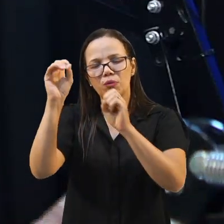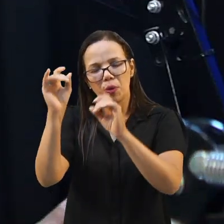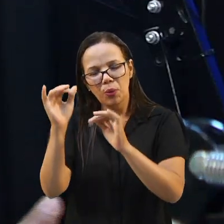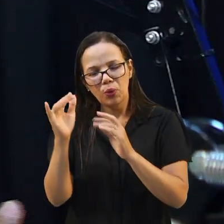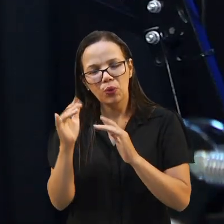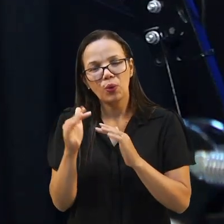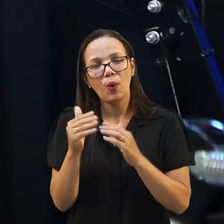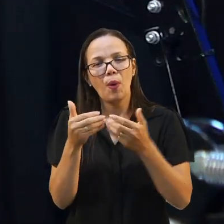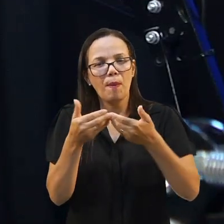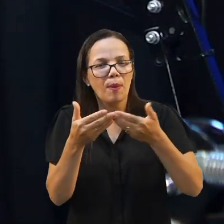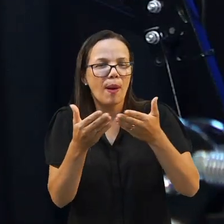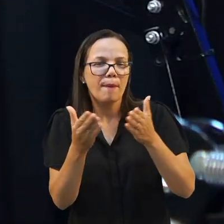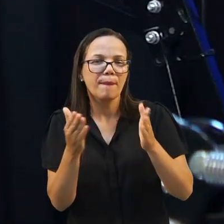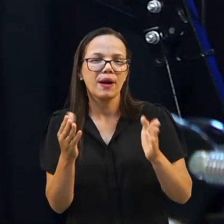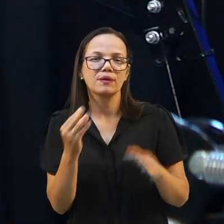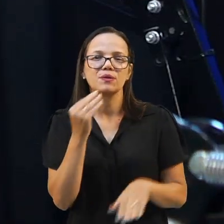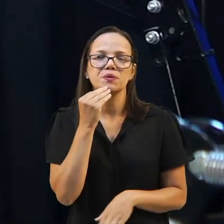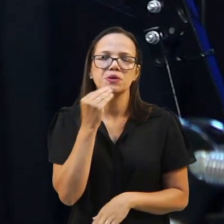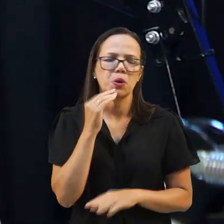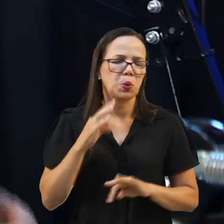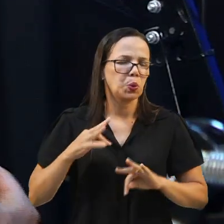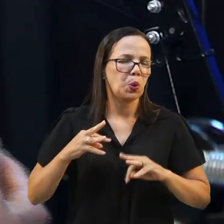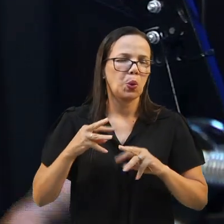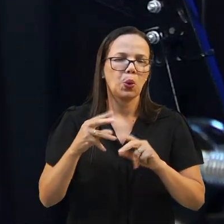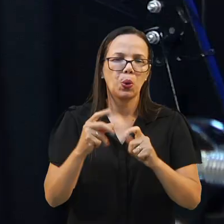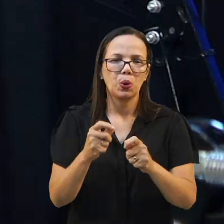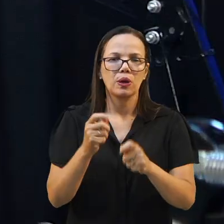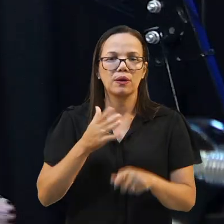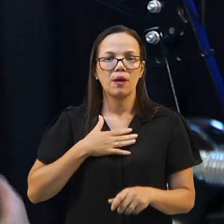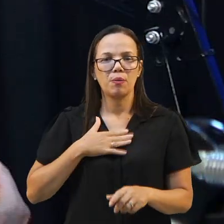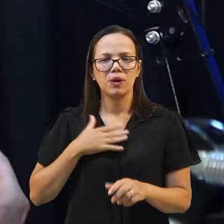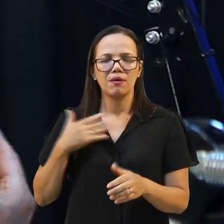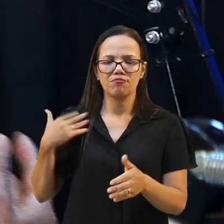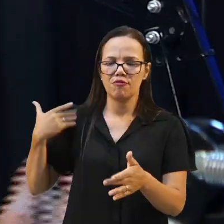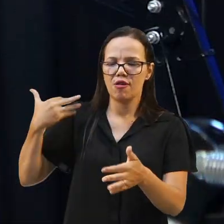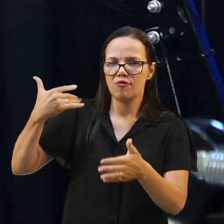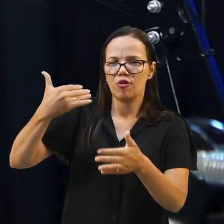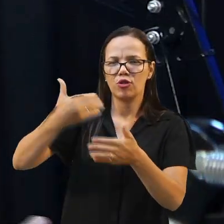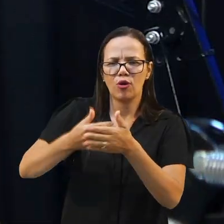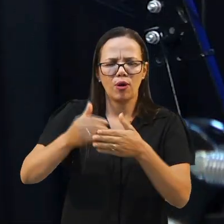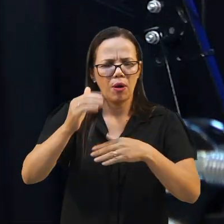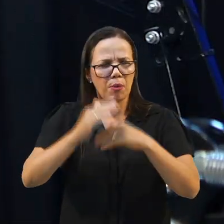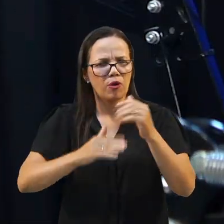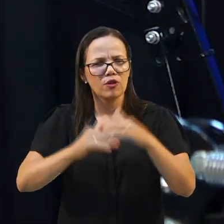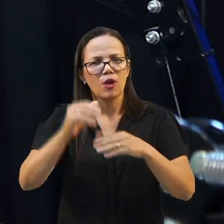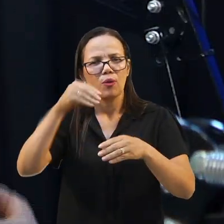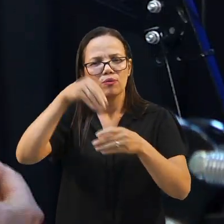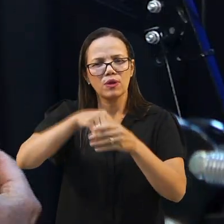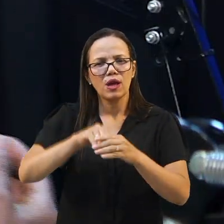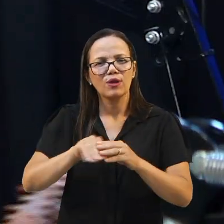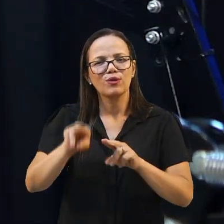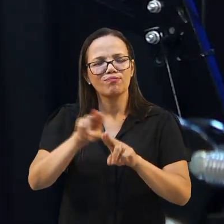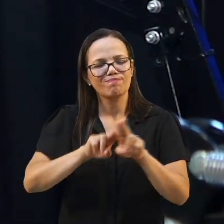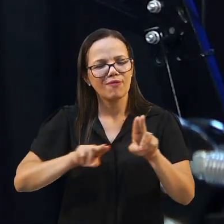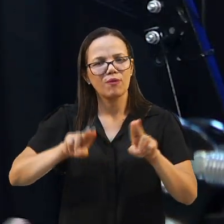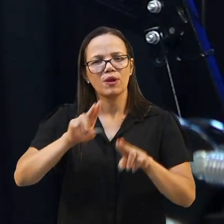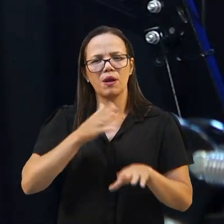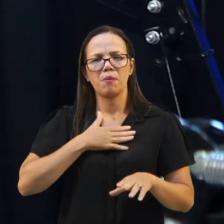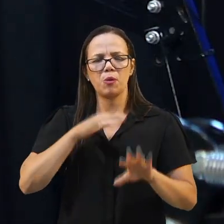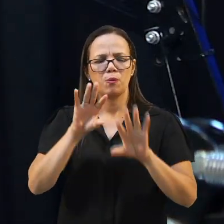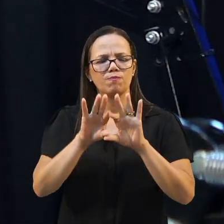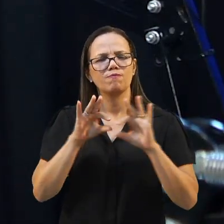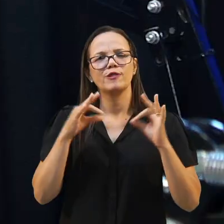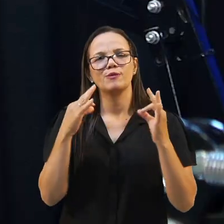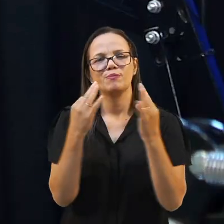pelas portas que foram abertas na minha profissão, dentro da universidade, na minha